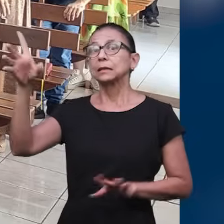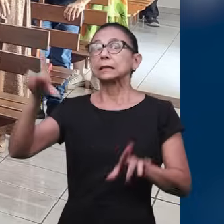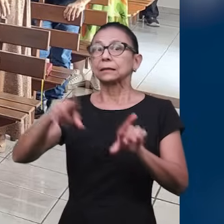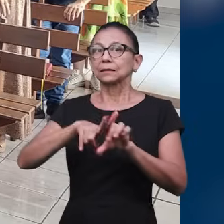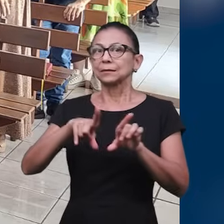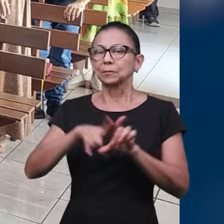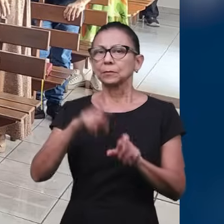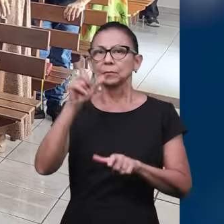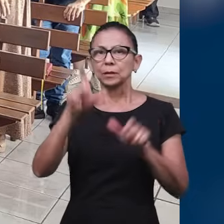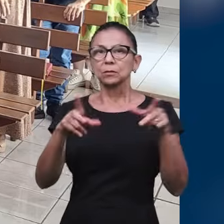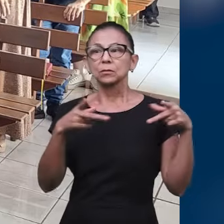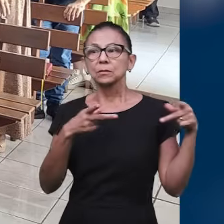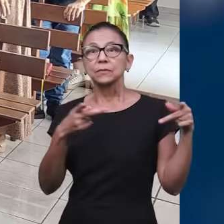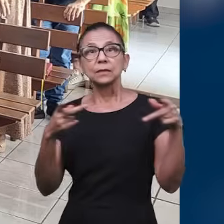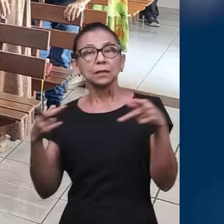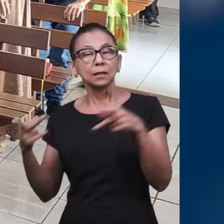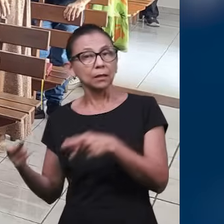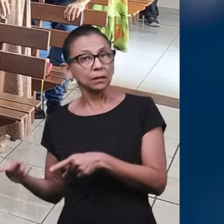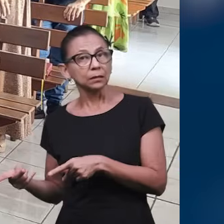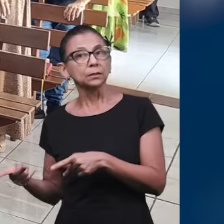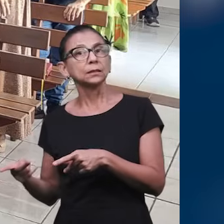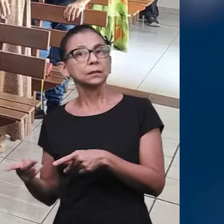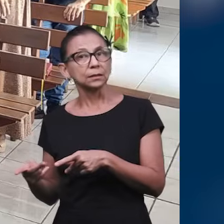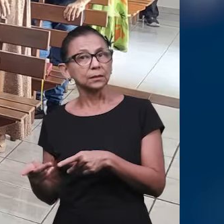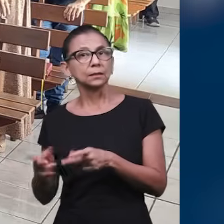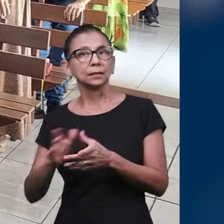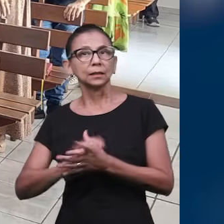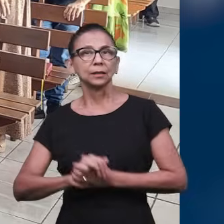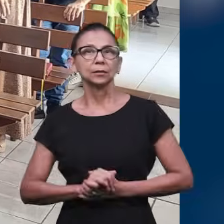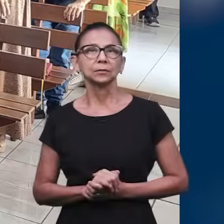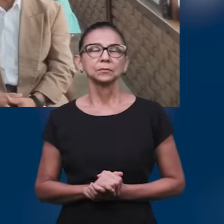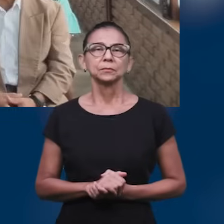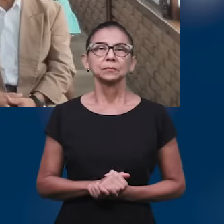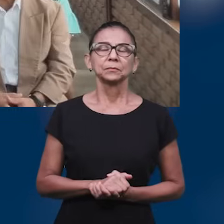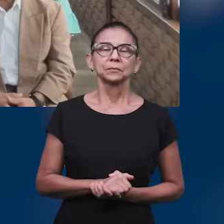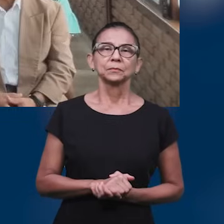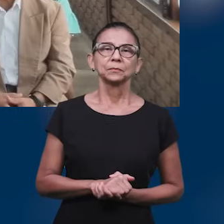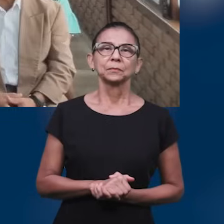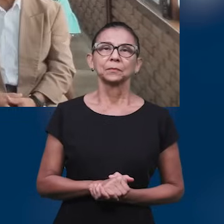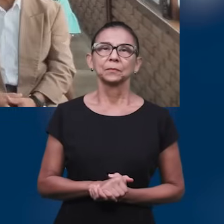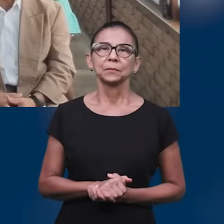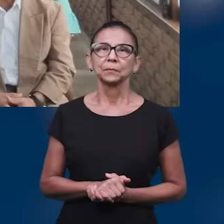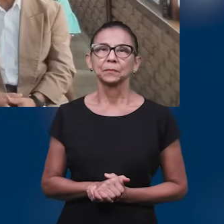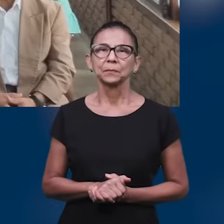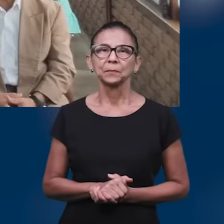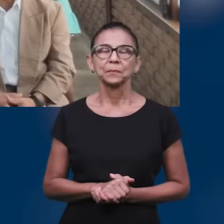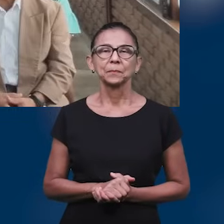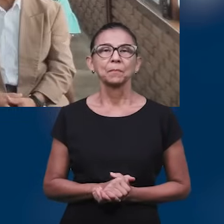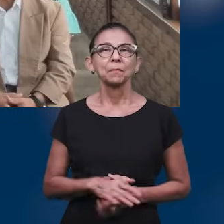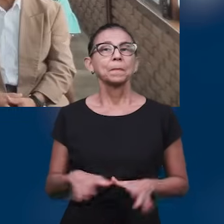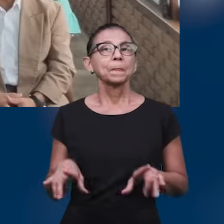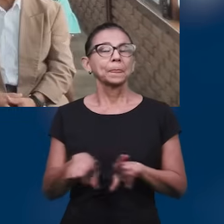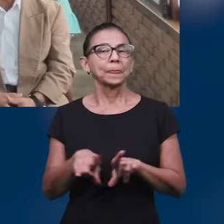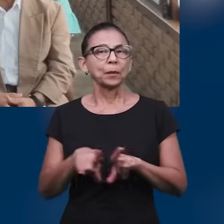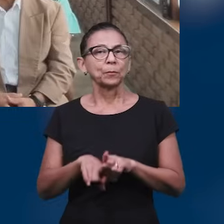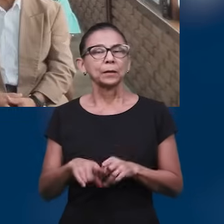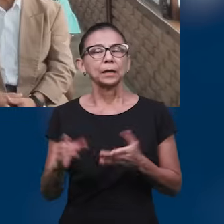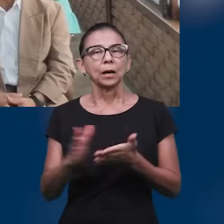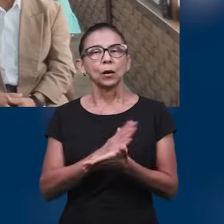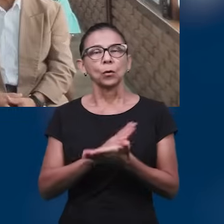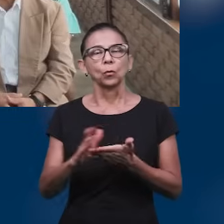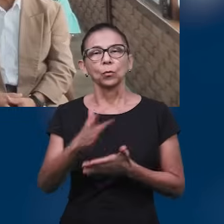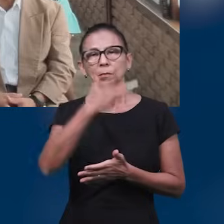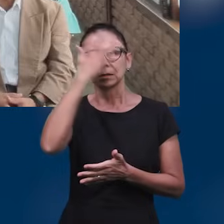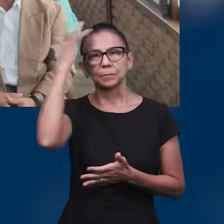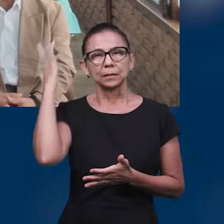muitos visitantes que foram convidados. Além disso, muitos visitantes que não puderam estar nos templos confirmaram sua participação de forma